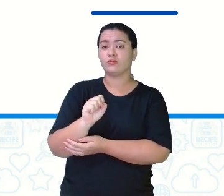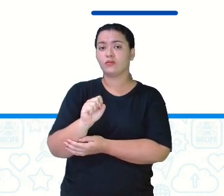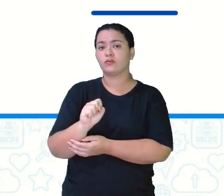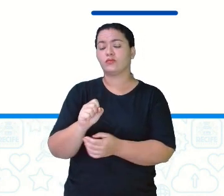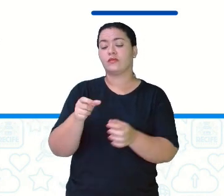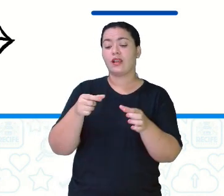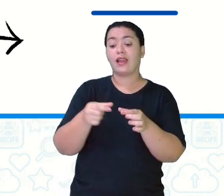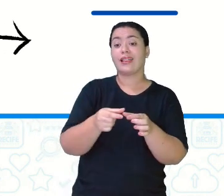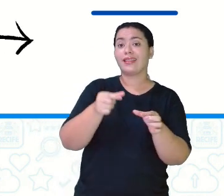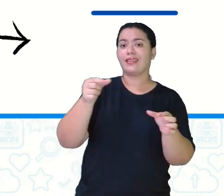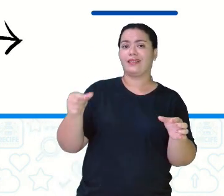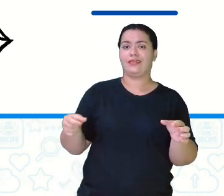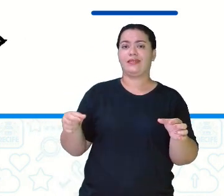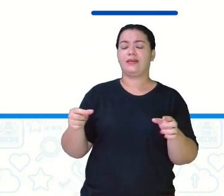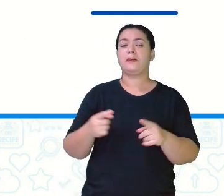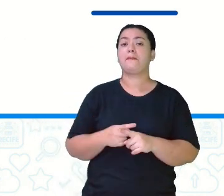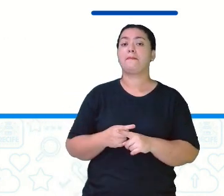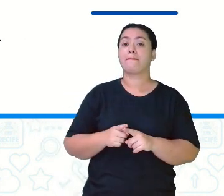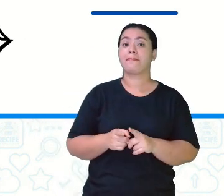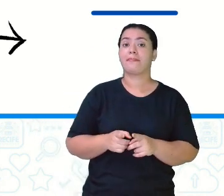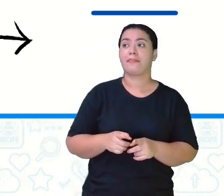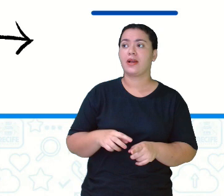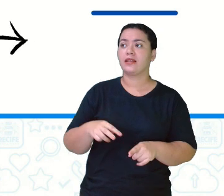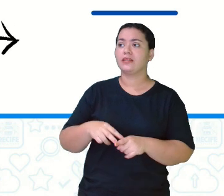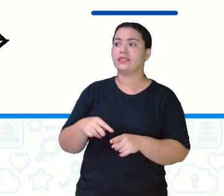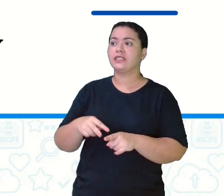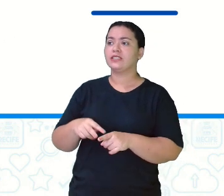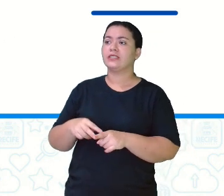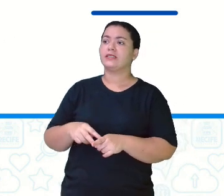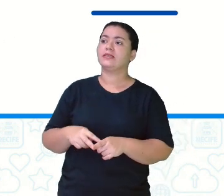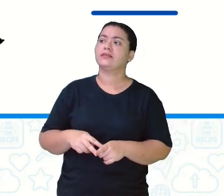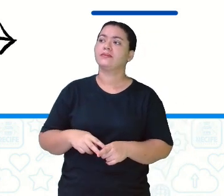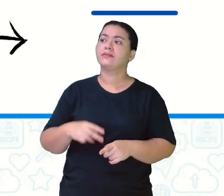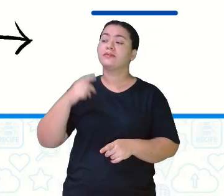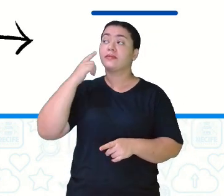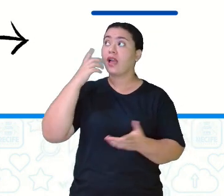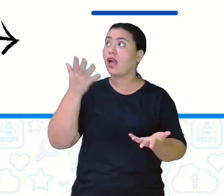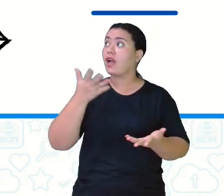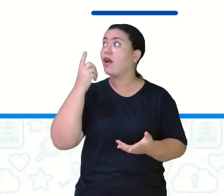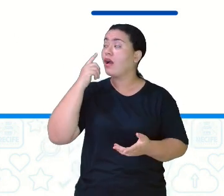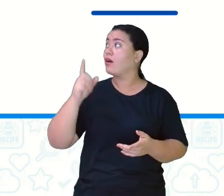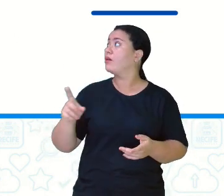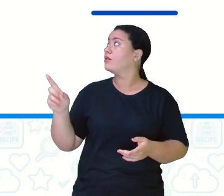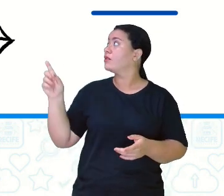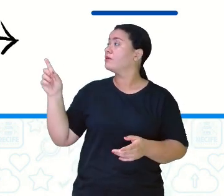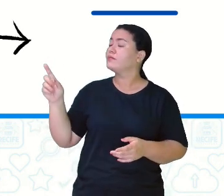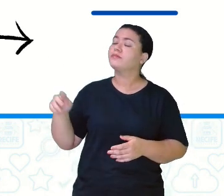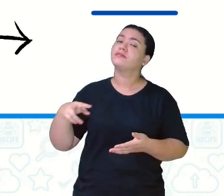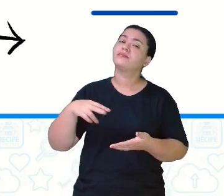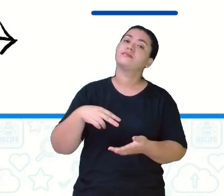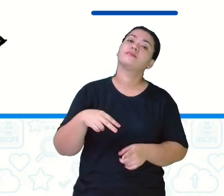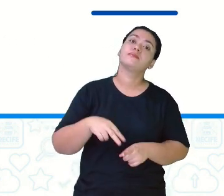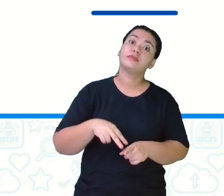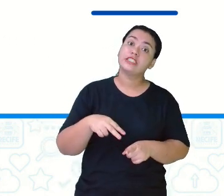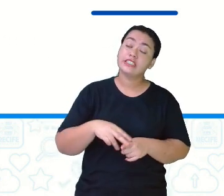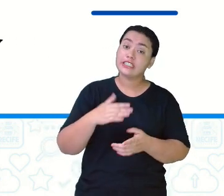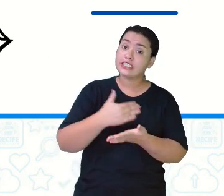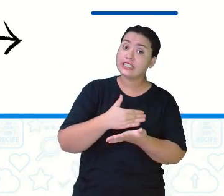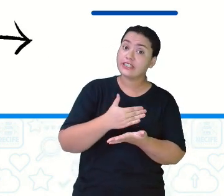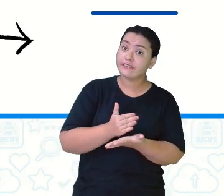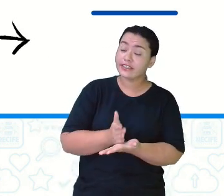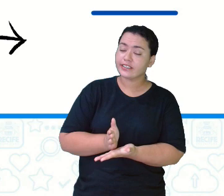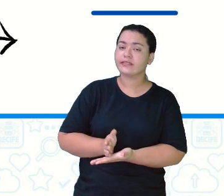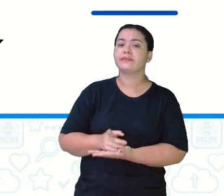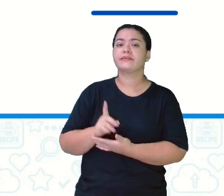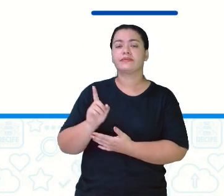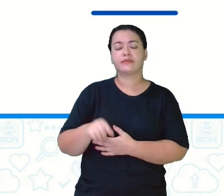parte que eu estava tirando. Mas a pizza, olha lá, conta direitinho. Estão vendo agora? Então, a pizza, ó, então essa